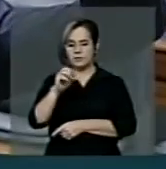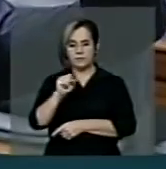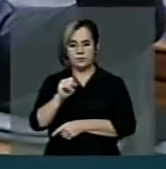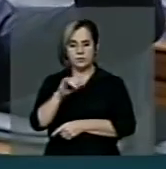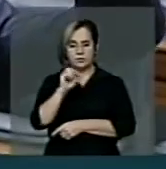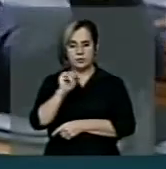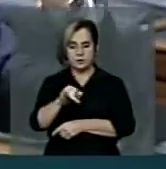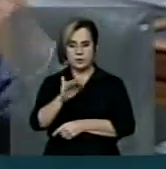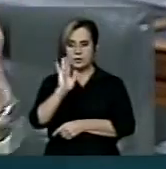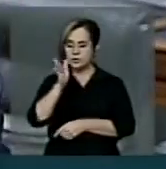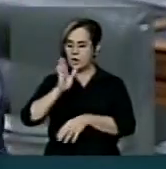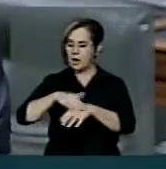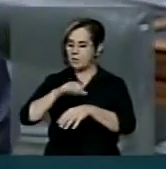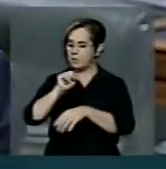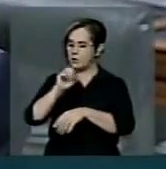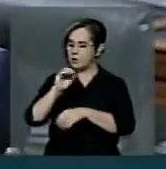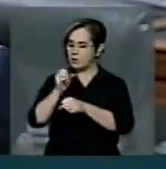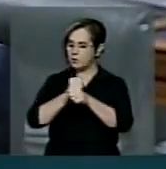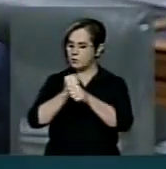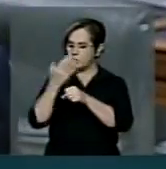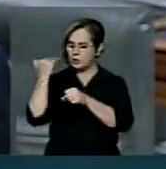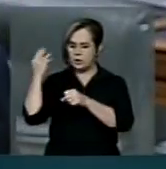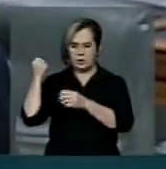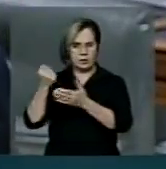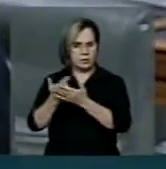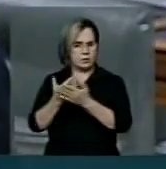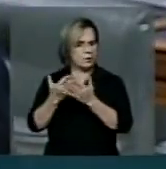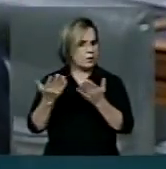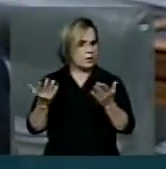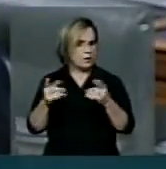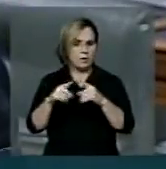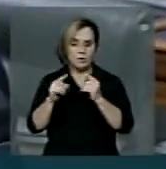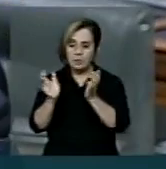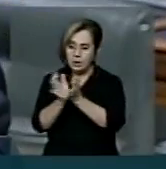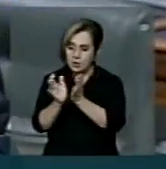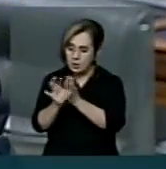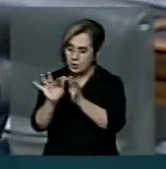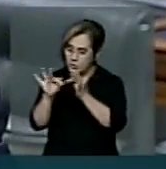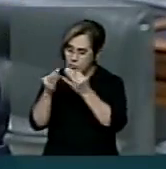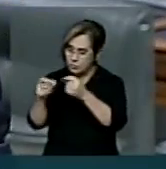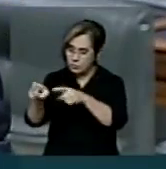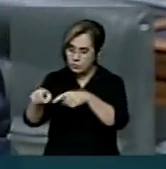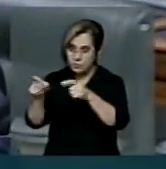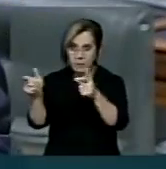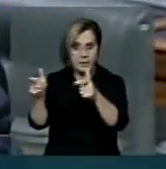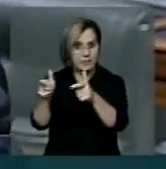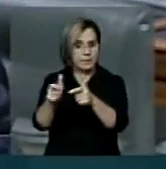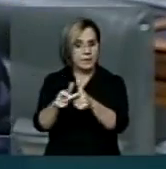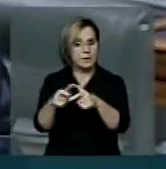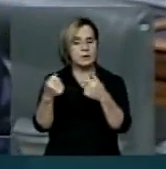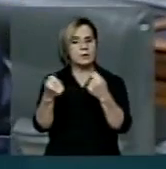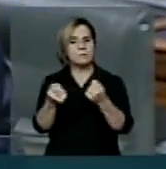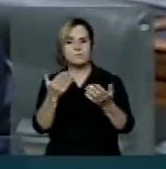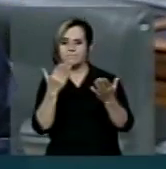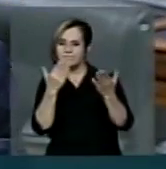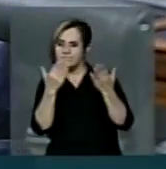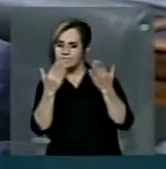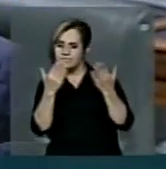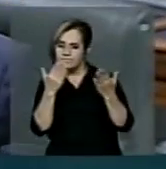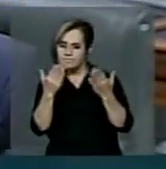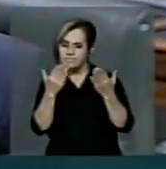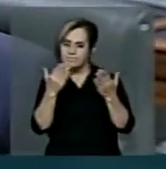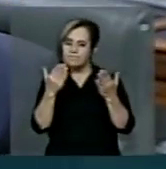compraram, mas pequenos agricultores. Então, precisa equilíbrio